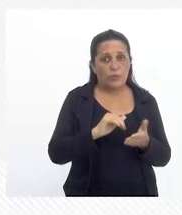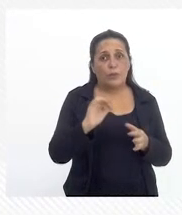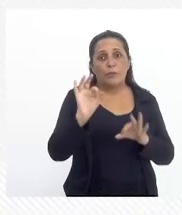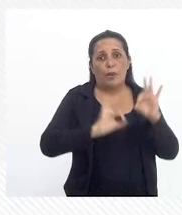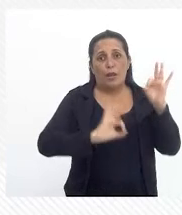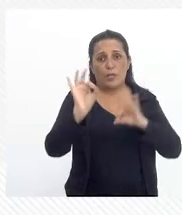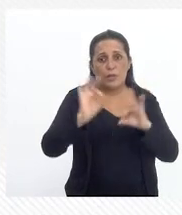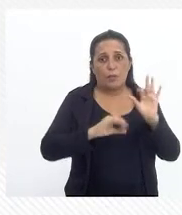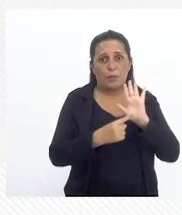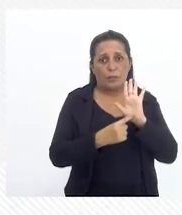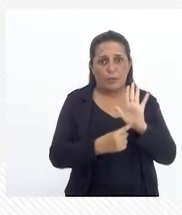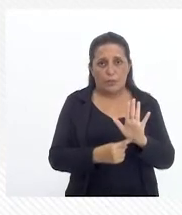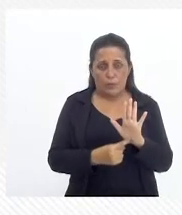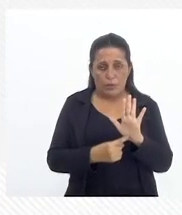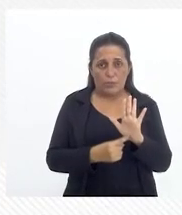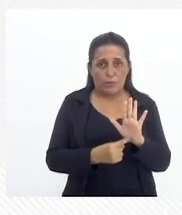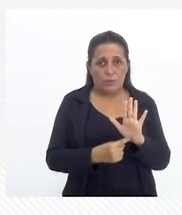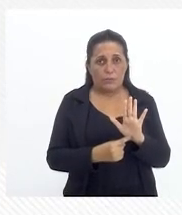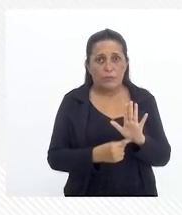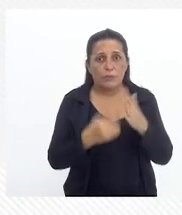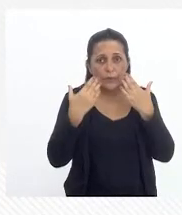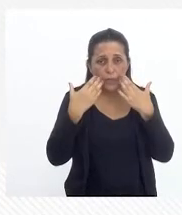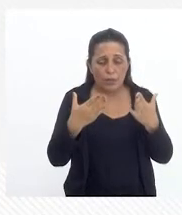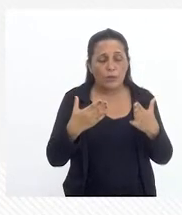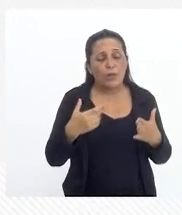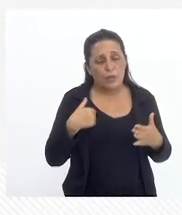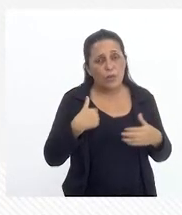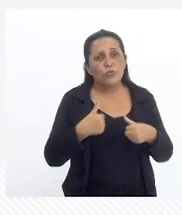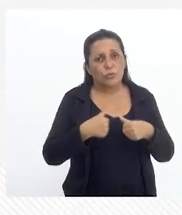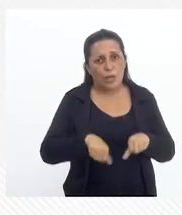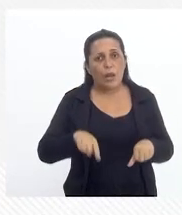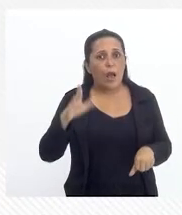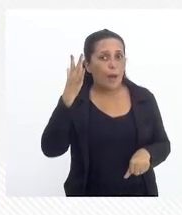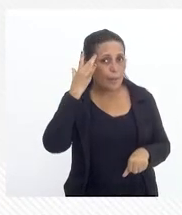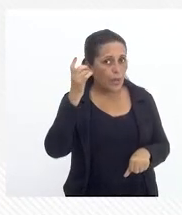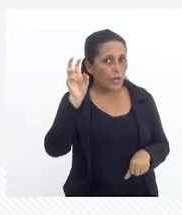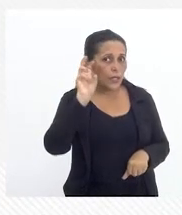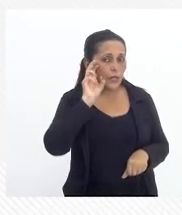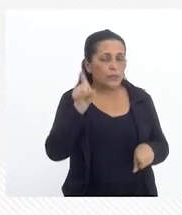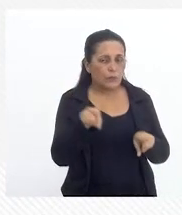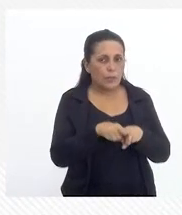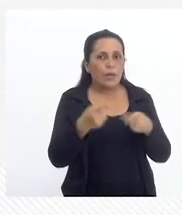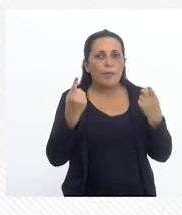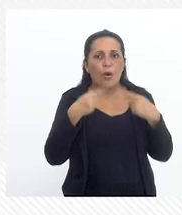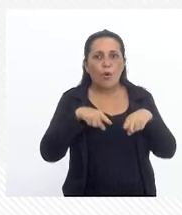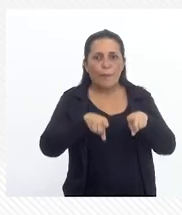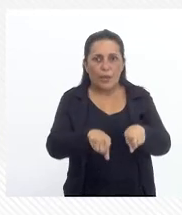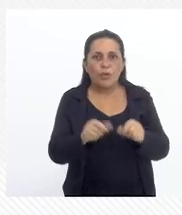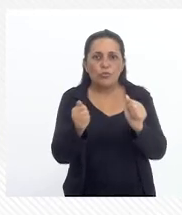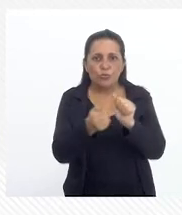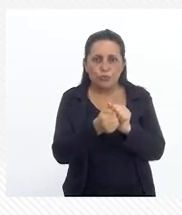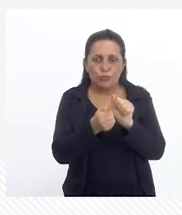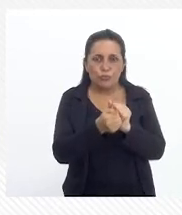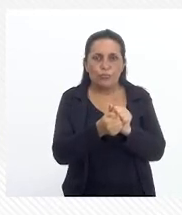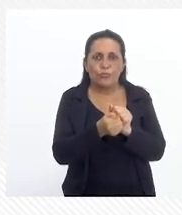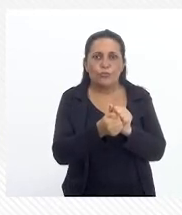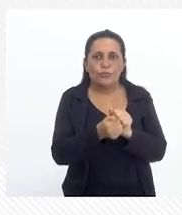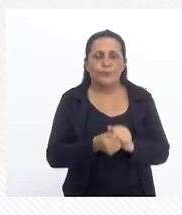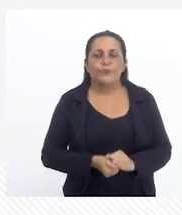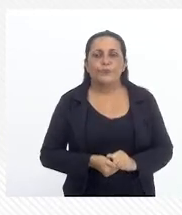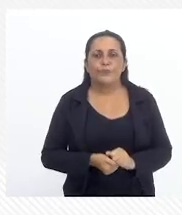apresentação eu estarei de qualquer forma amanhã e na quinta-feira aqui também para acompanhar um tanto com os amigos